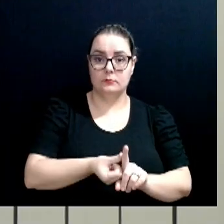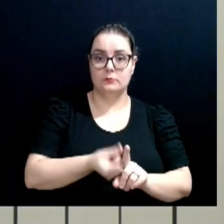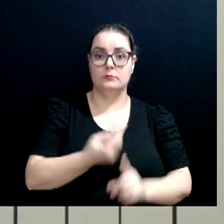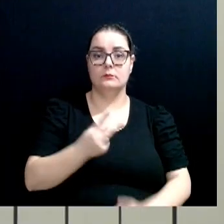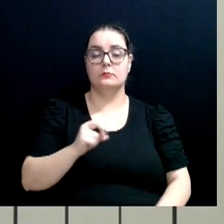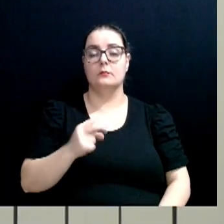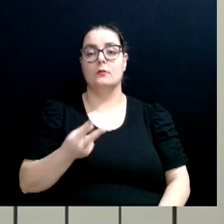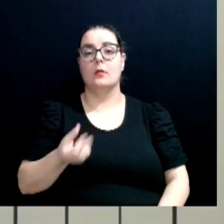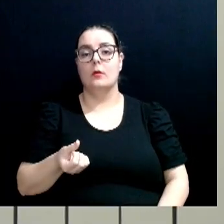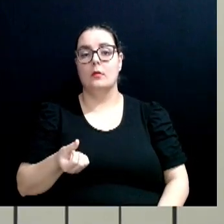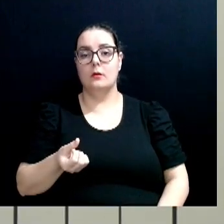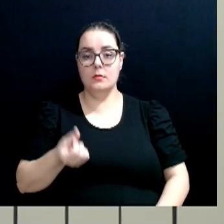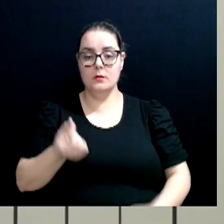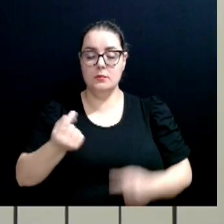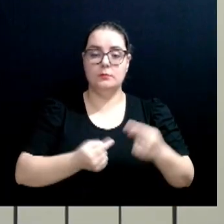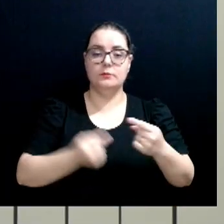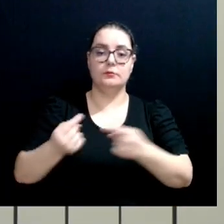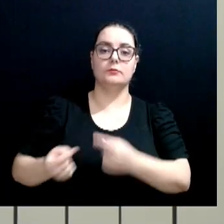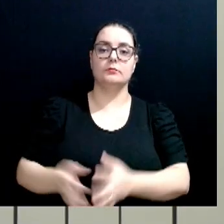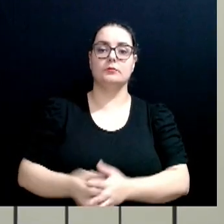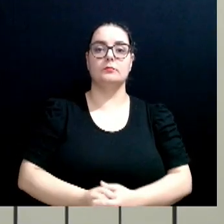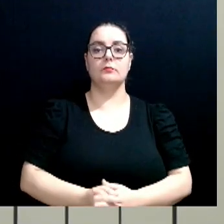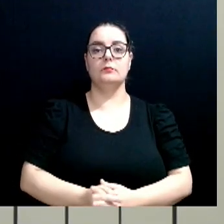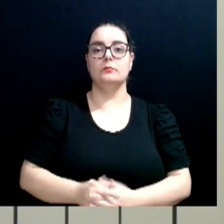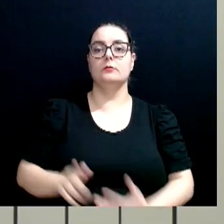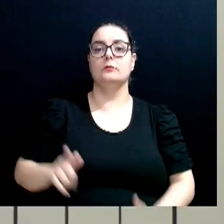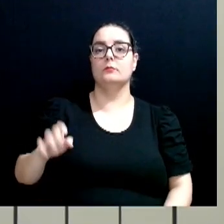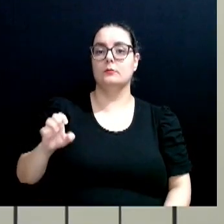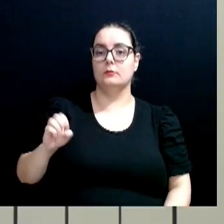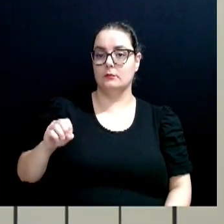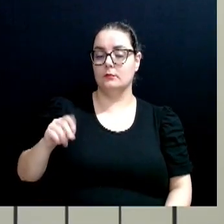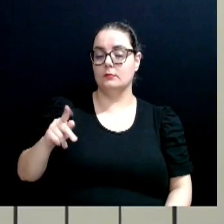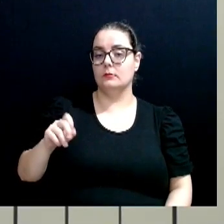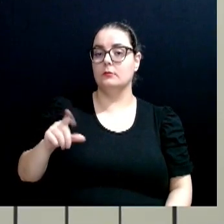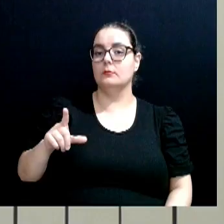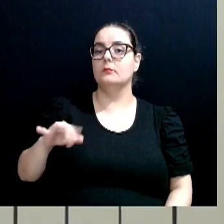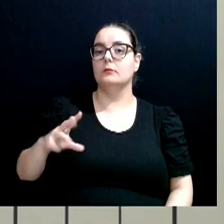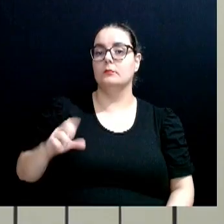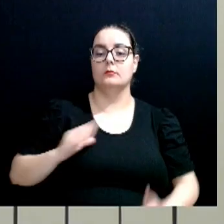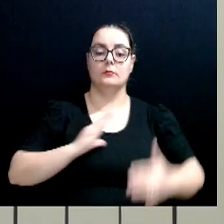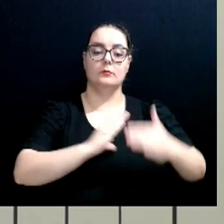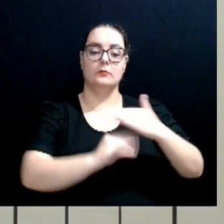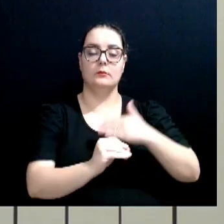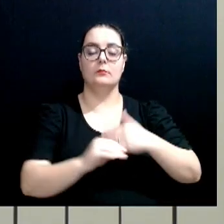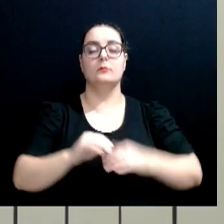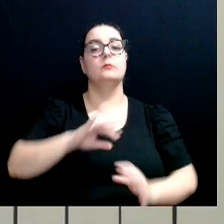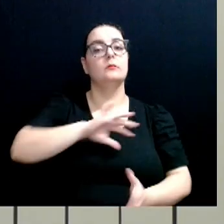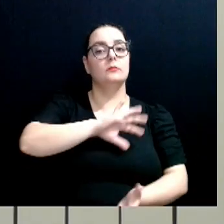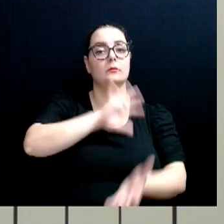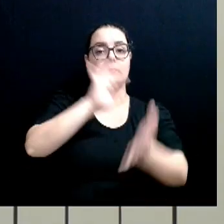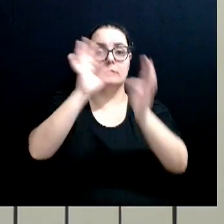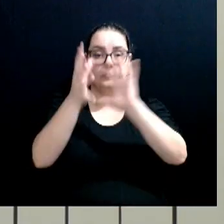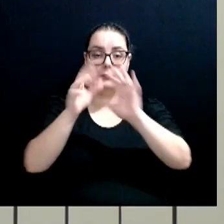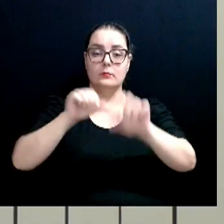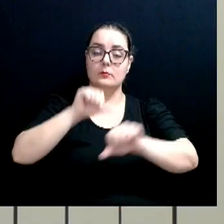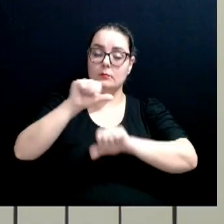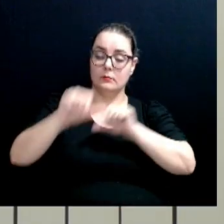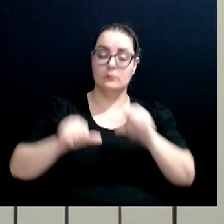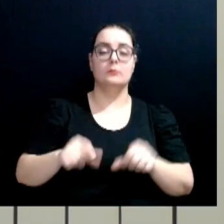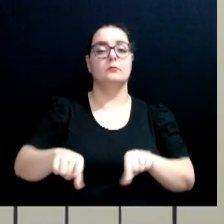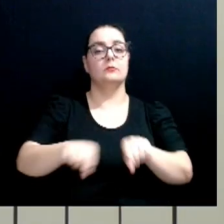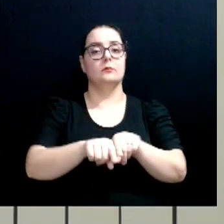com debates sobre geopolítica, migração, mudanças climáticas e os impactos do